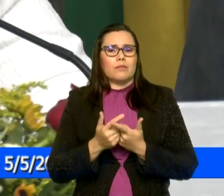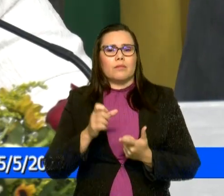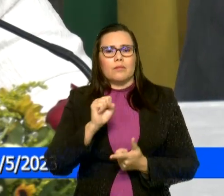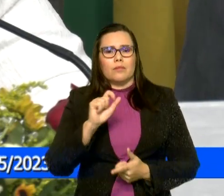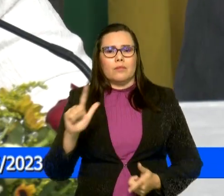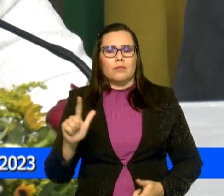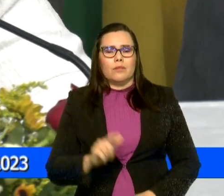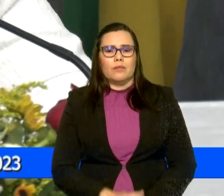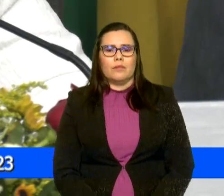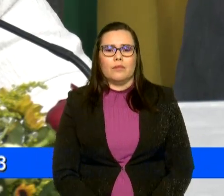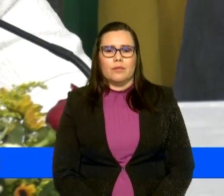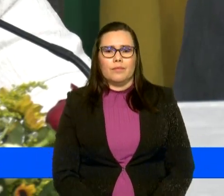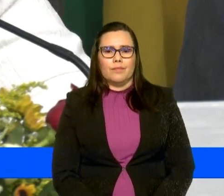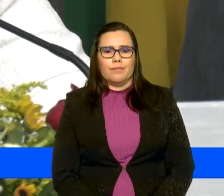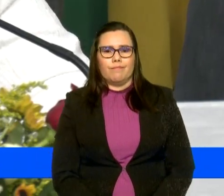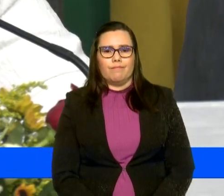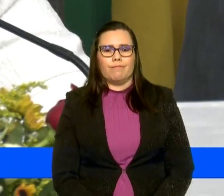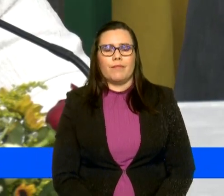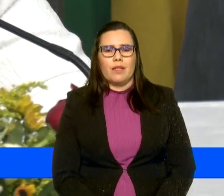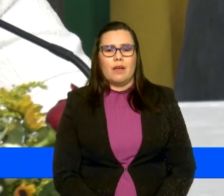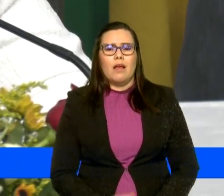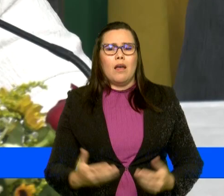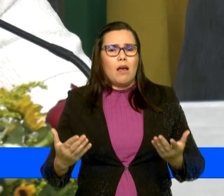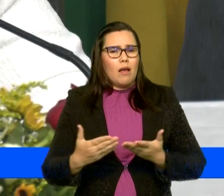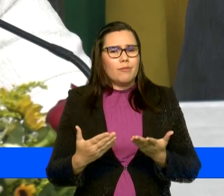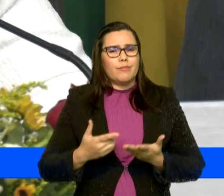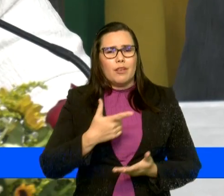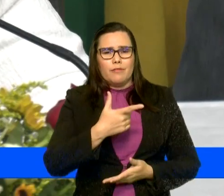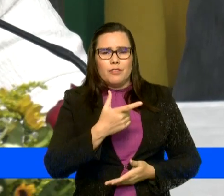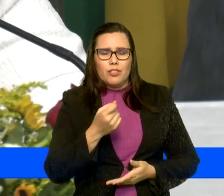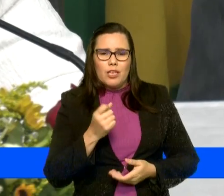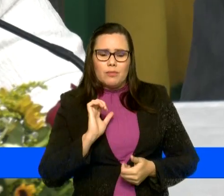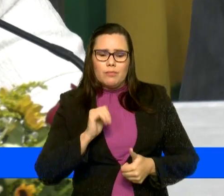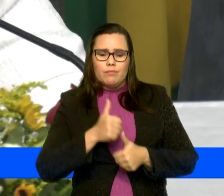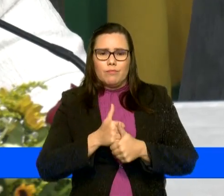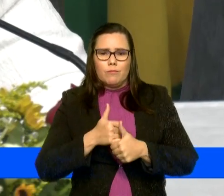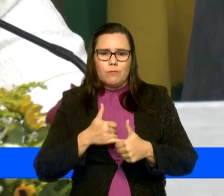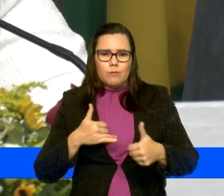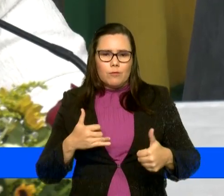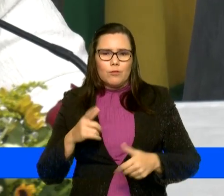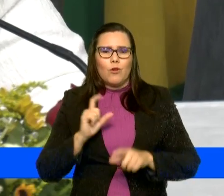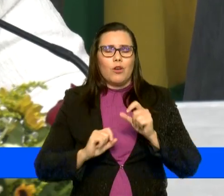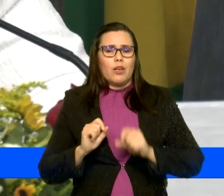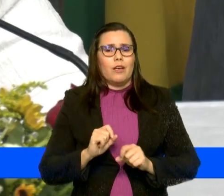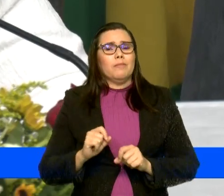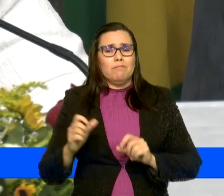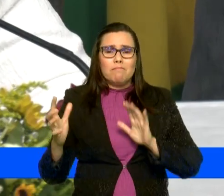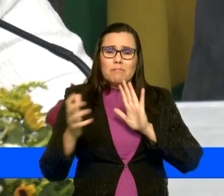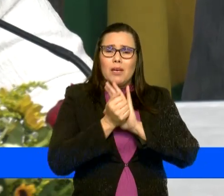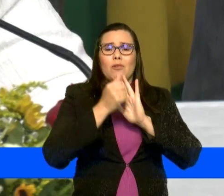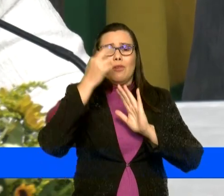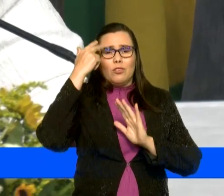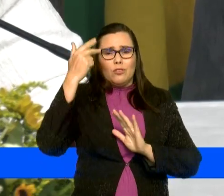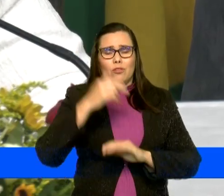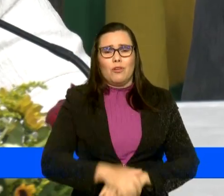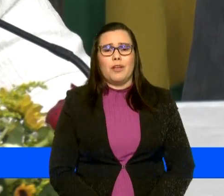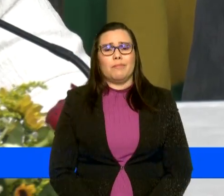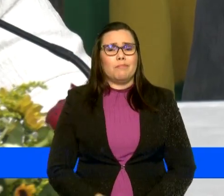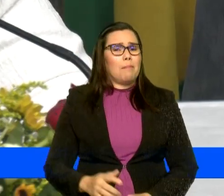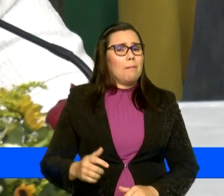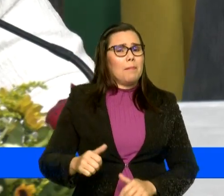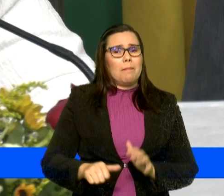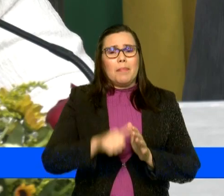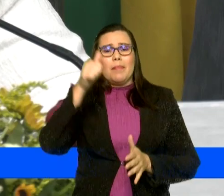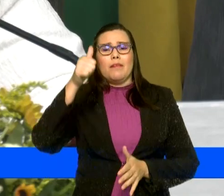fazendo história. Com a eleição da primeira mulher presidente e com ações como essa,